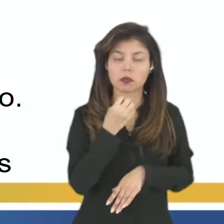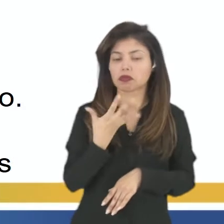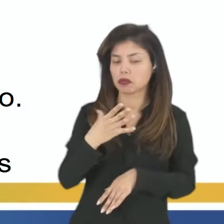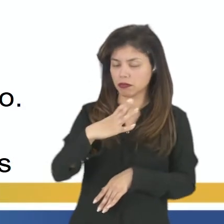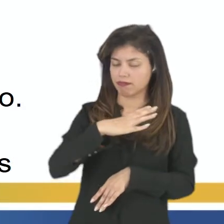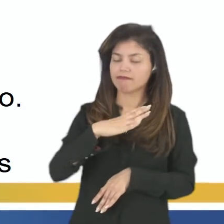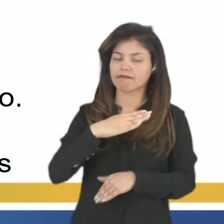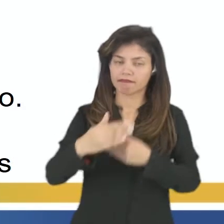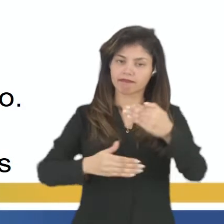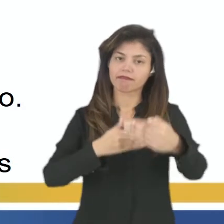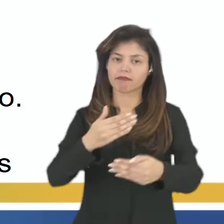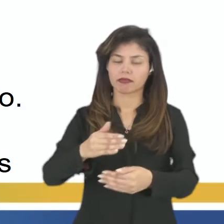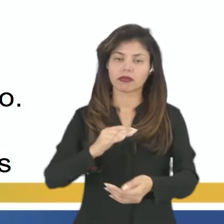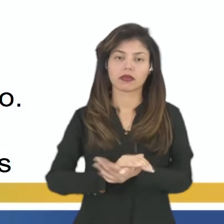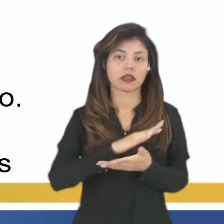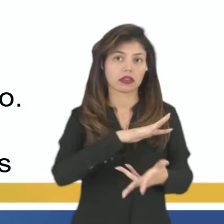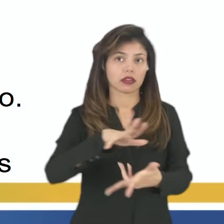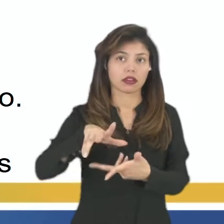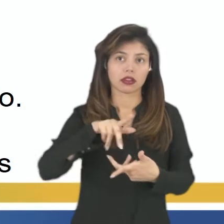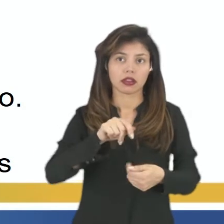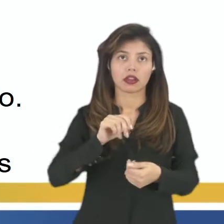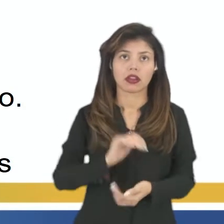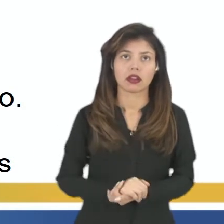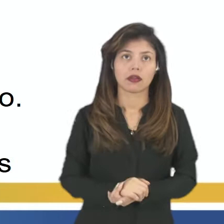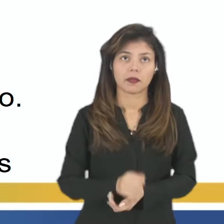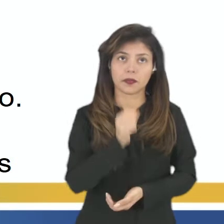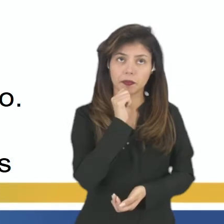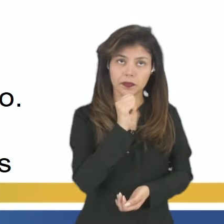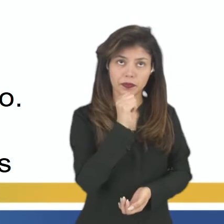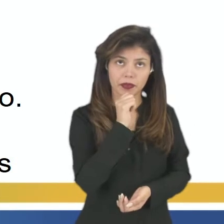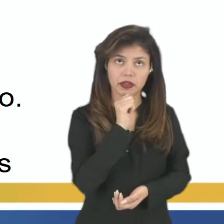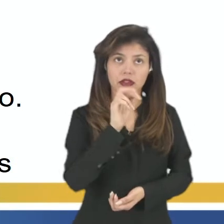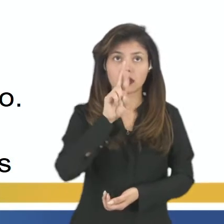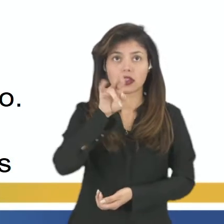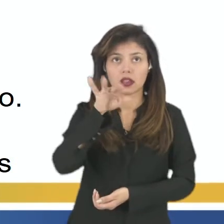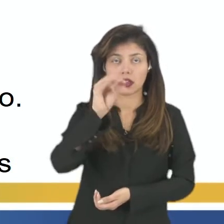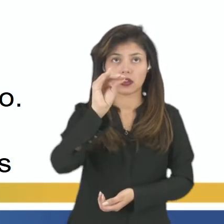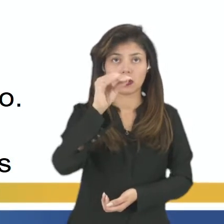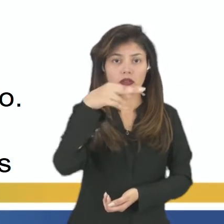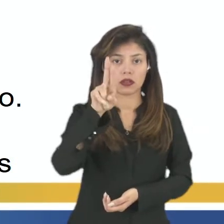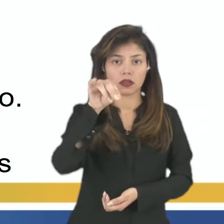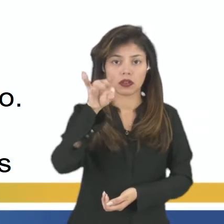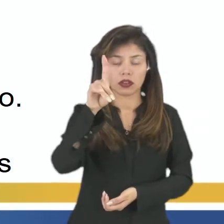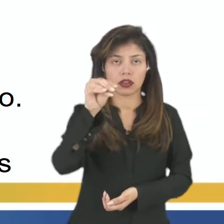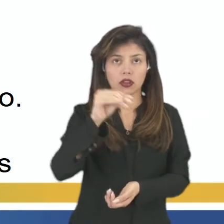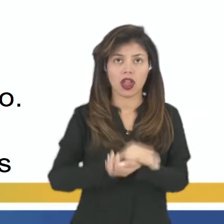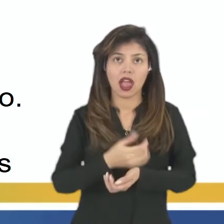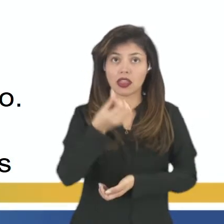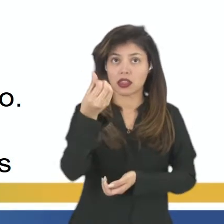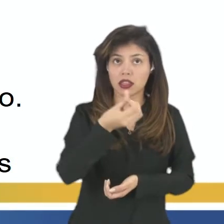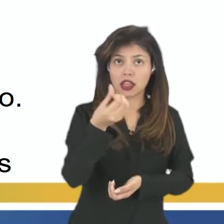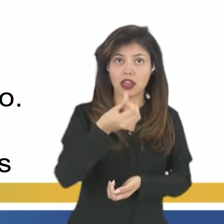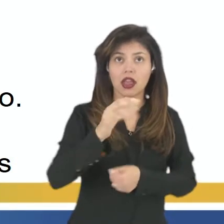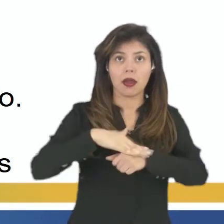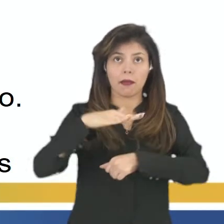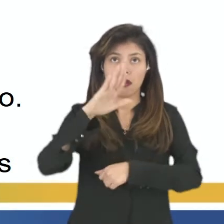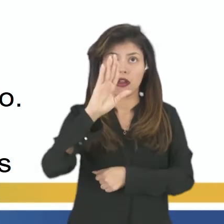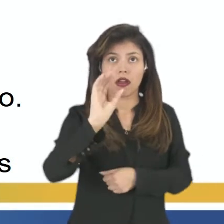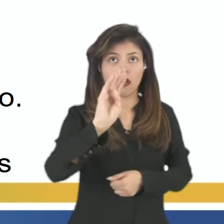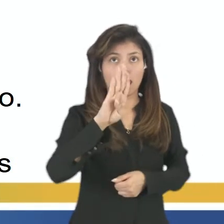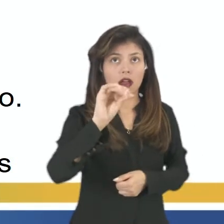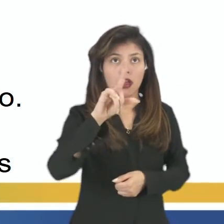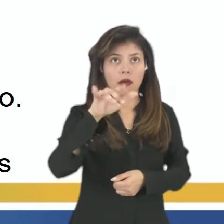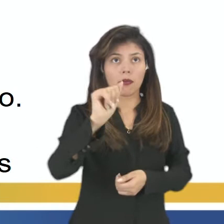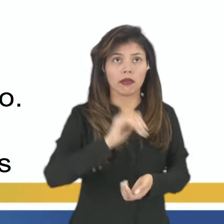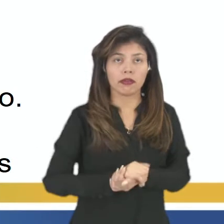interessante e desenvolvida no mundo. Londres, que fica localizada no Reino Unido, né? Ela é a sexta maior bolsa de valores do mundo, né?